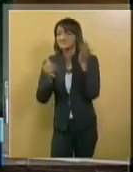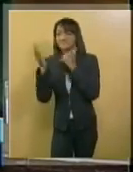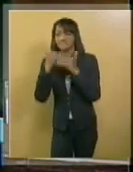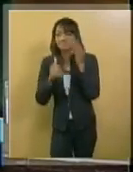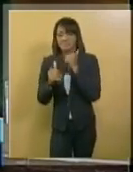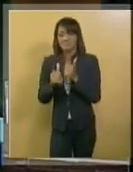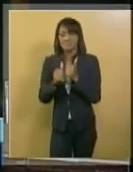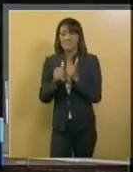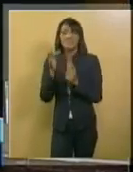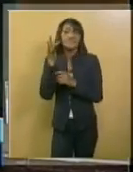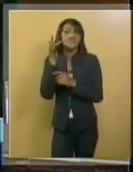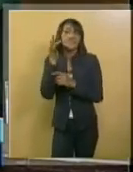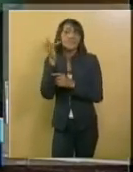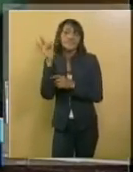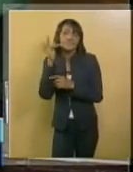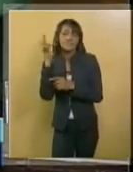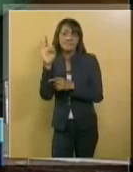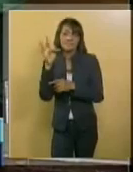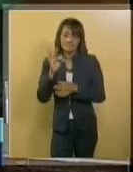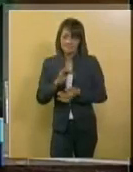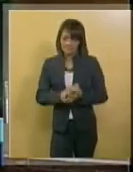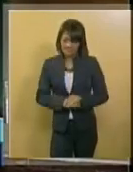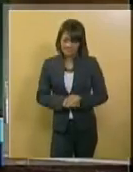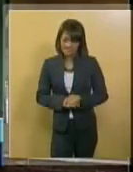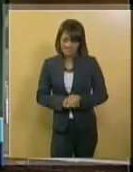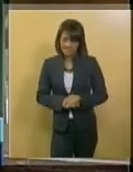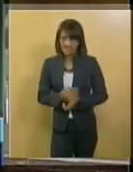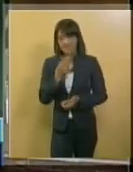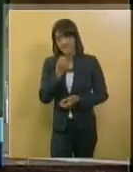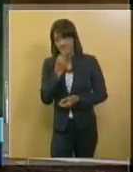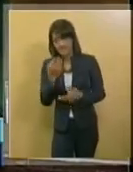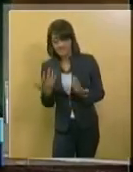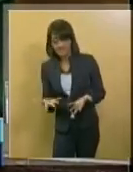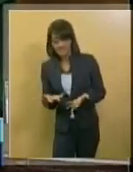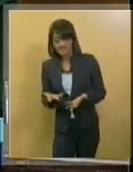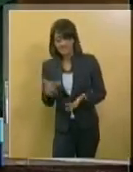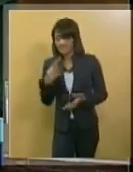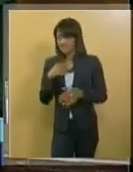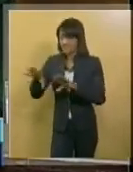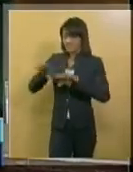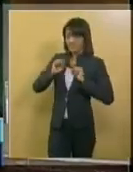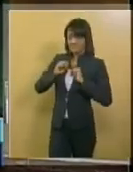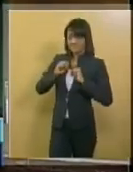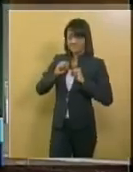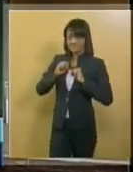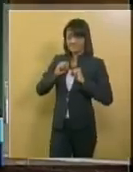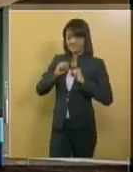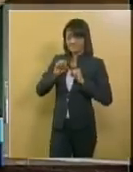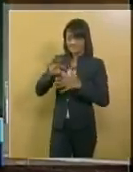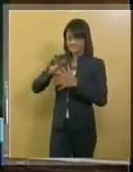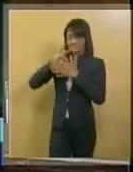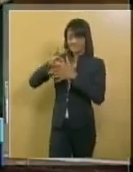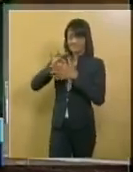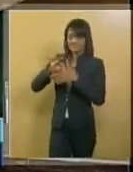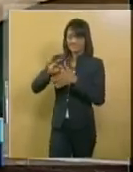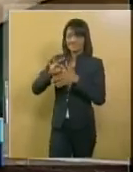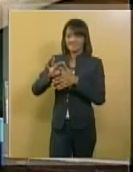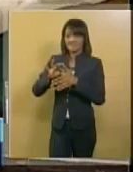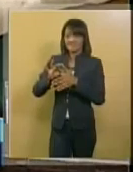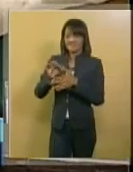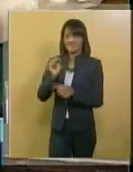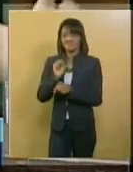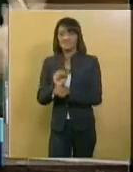das fêmeas do flebotomínio. Nós não pegamos leishmaniose ingerindo carne com o